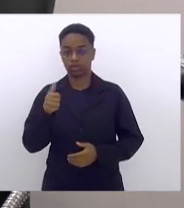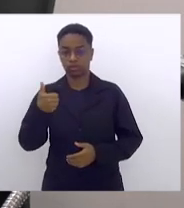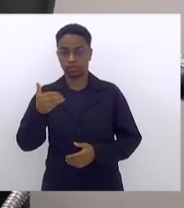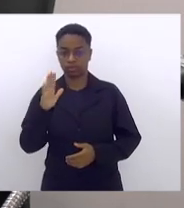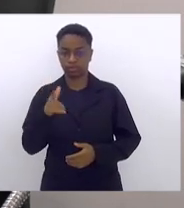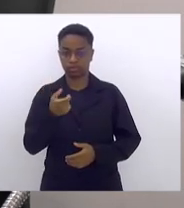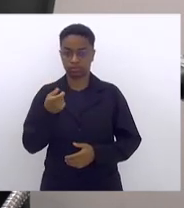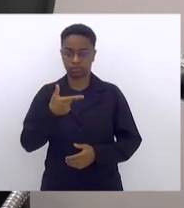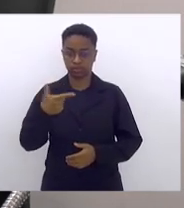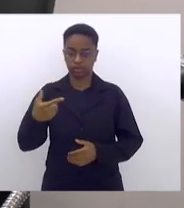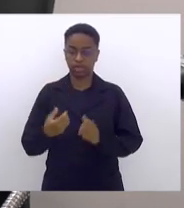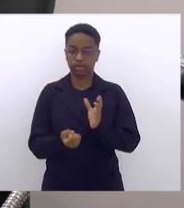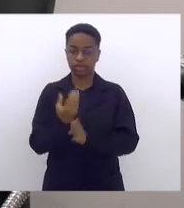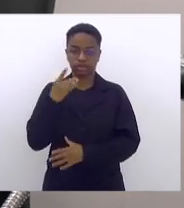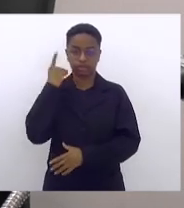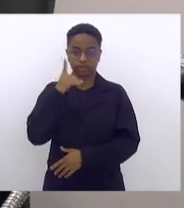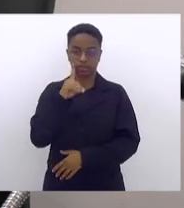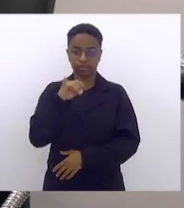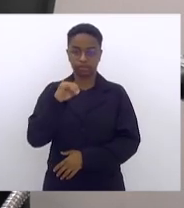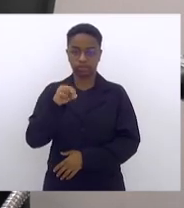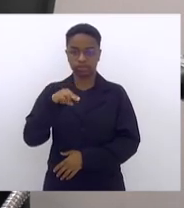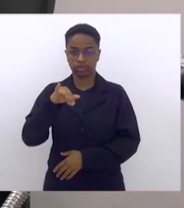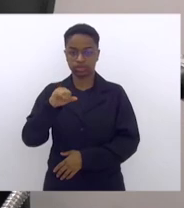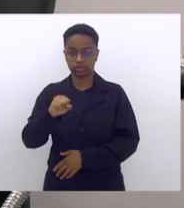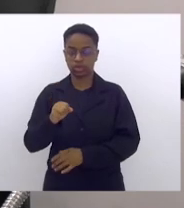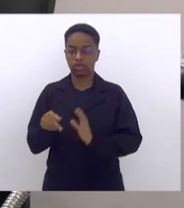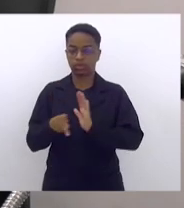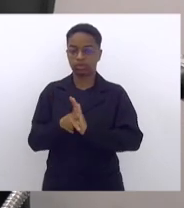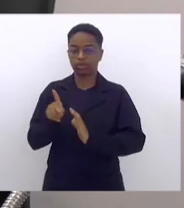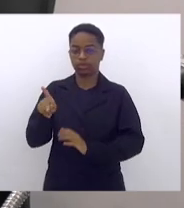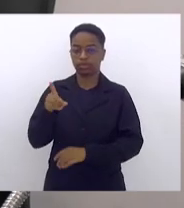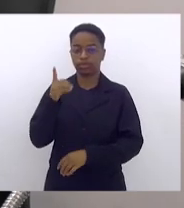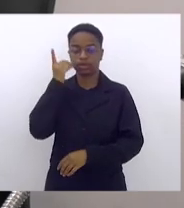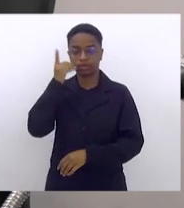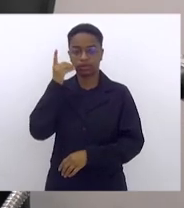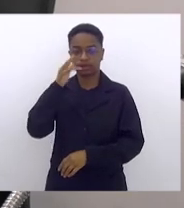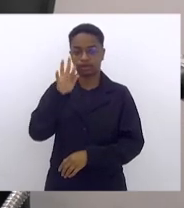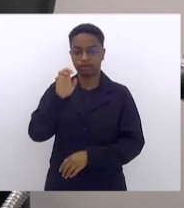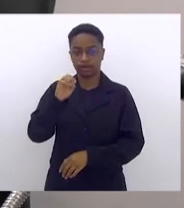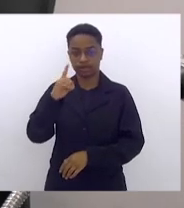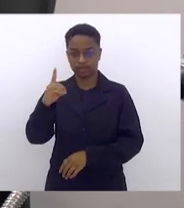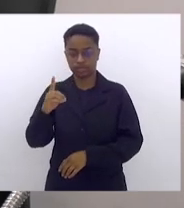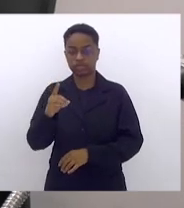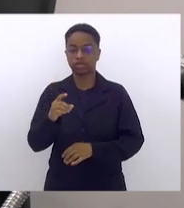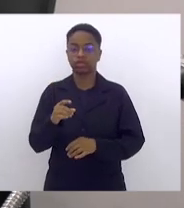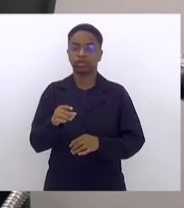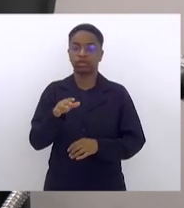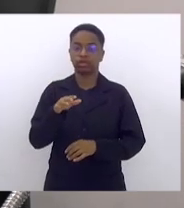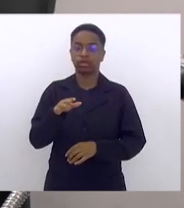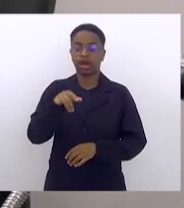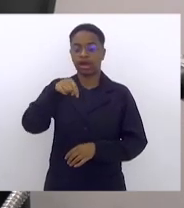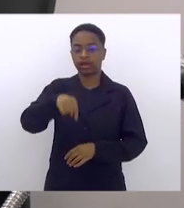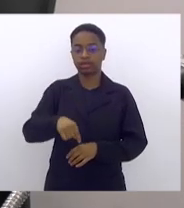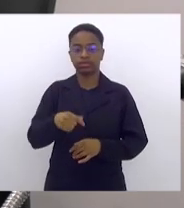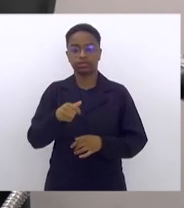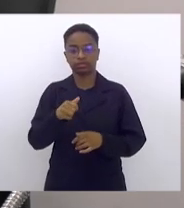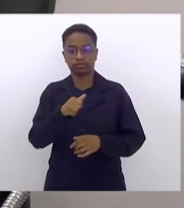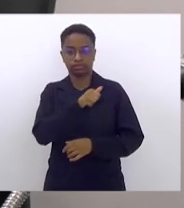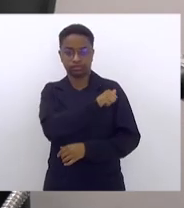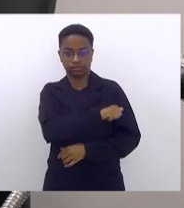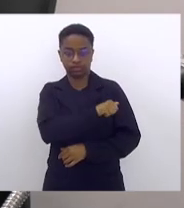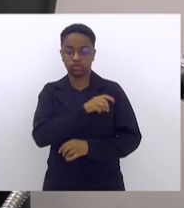do deputado Dionísio Lins, projeto de relatoria do deputado Fred Pacheco, que dispõe no âmbito do Estado do Rio de Janeiro sobre